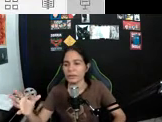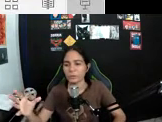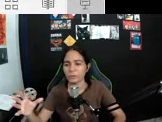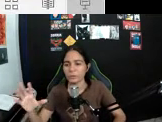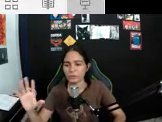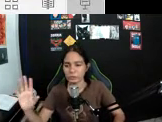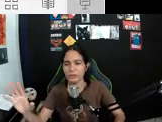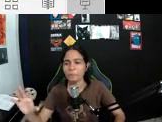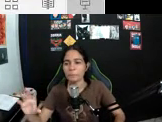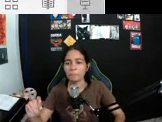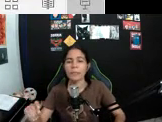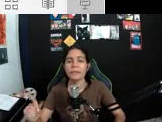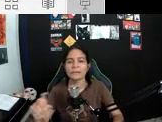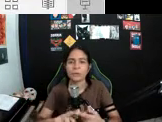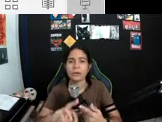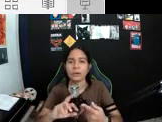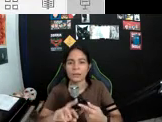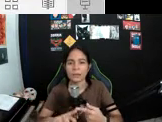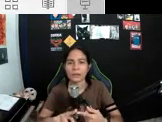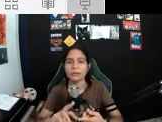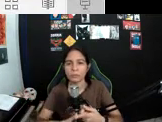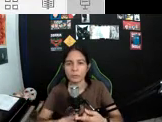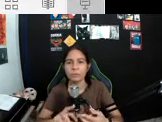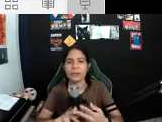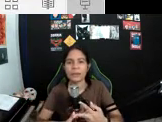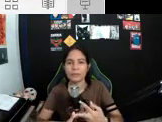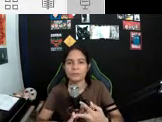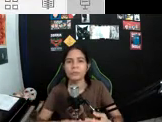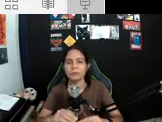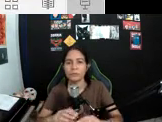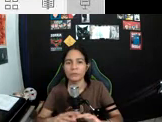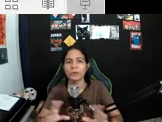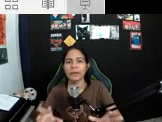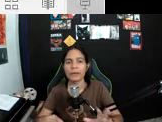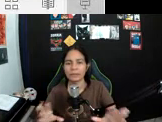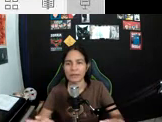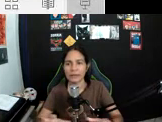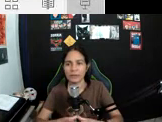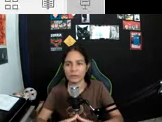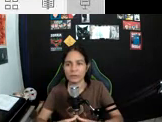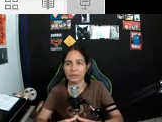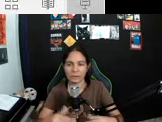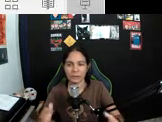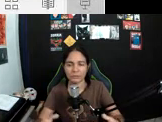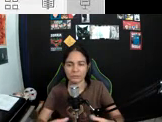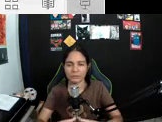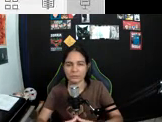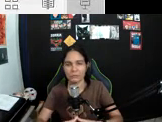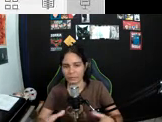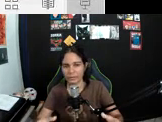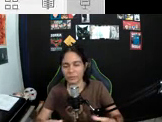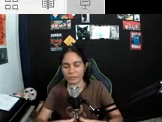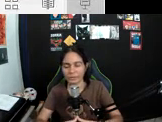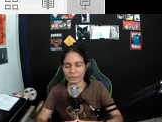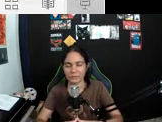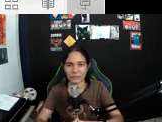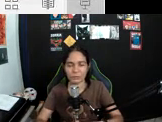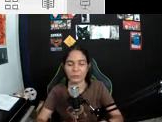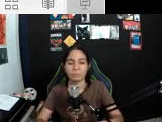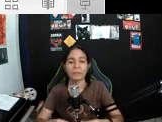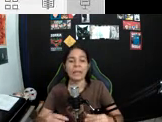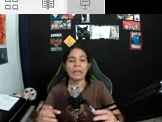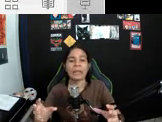entrevista, né, alguma coisa do tipo, sempre colocar, né, seu nome completo, o número do Corém, né, e a categoria